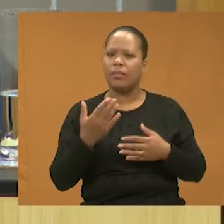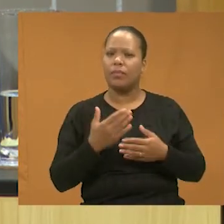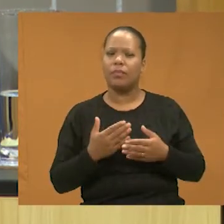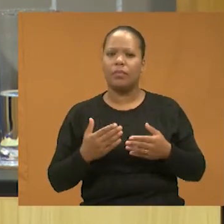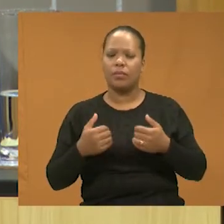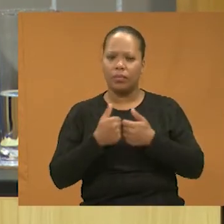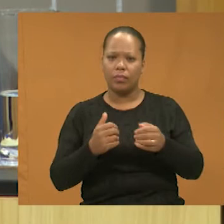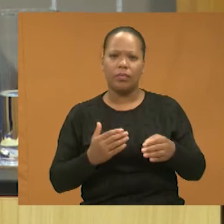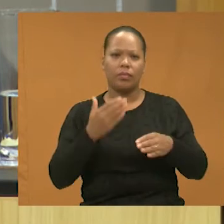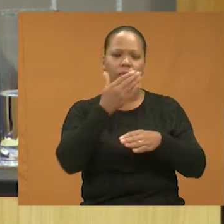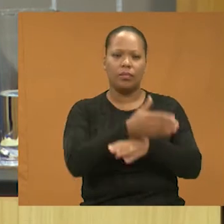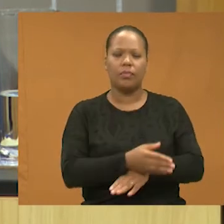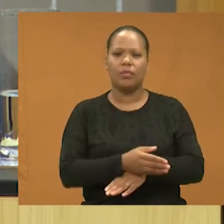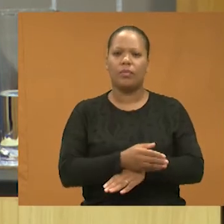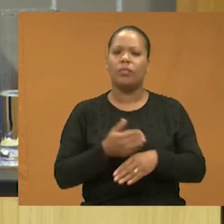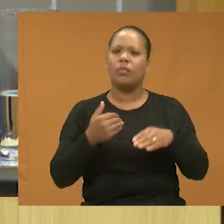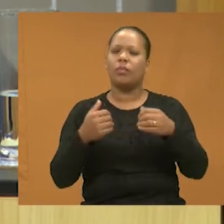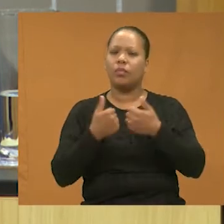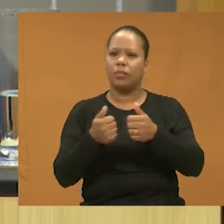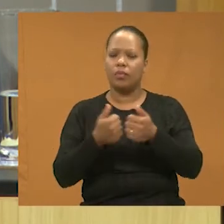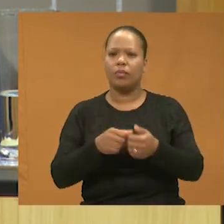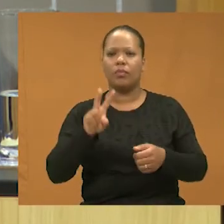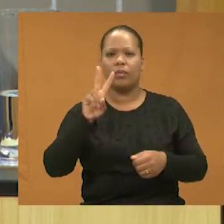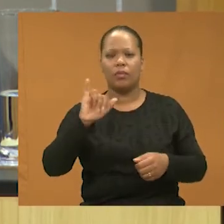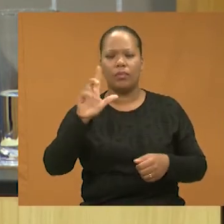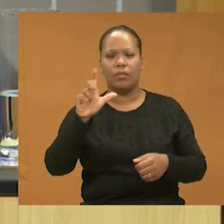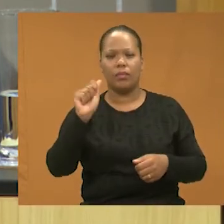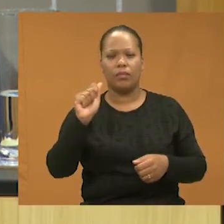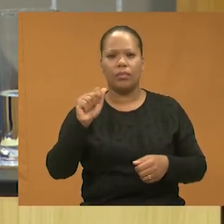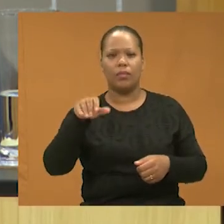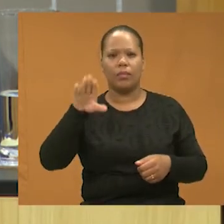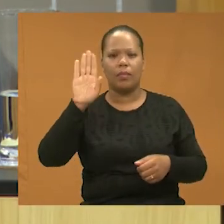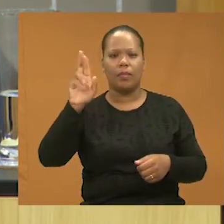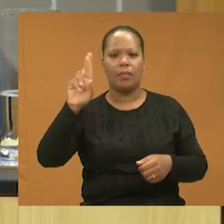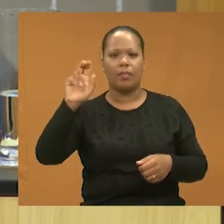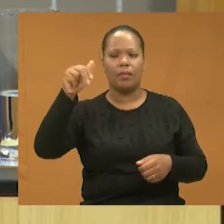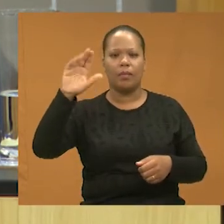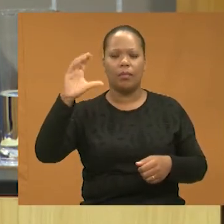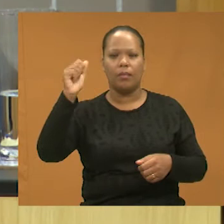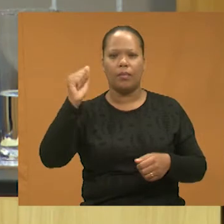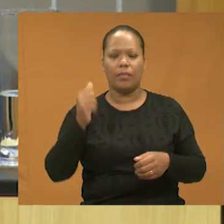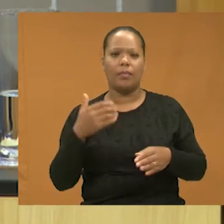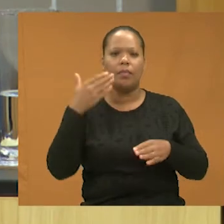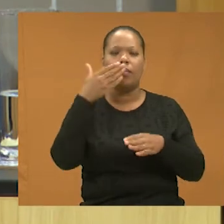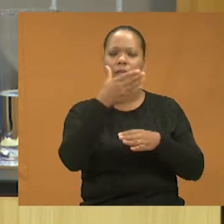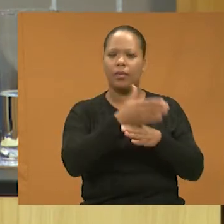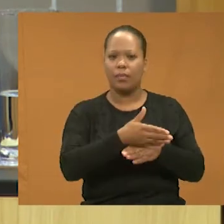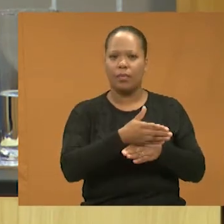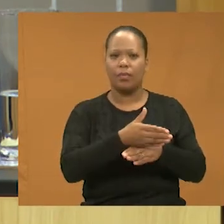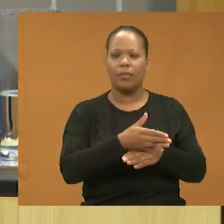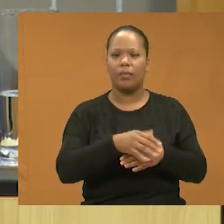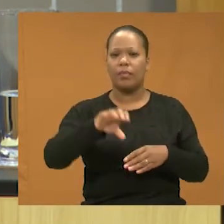ônibus do Vila Branca, que a demanda é menor, que ela passe no Santa Paula, para que